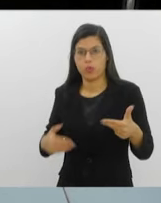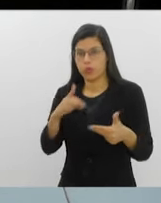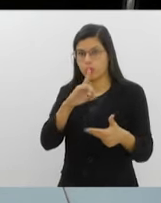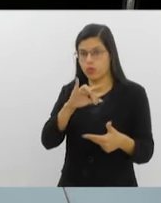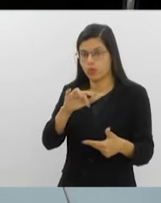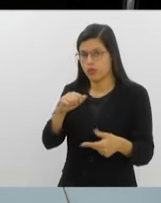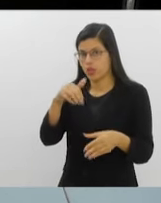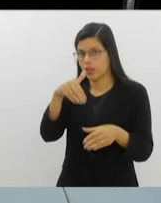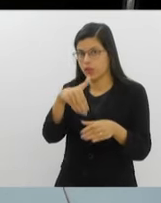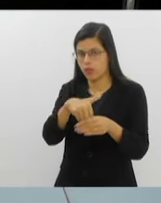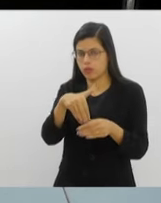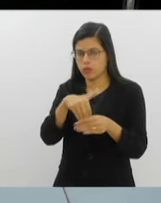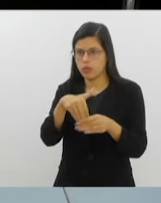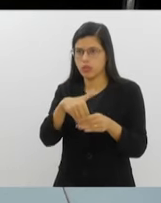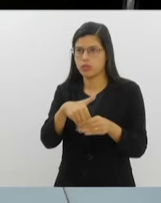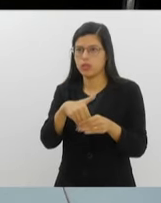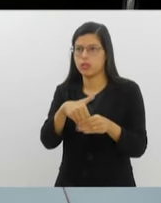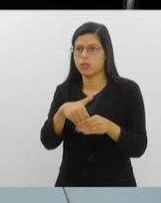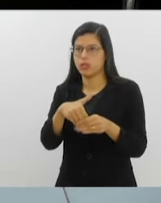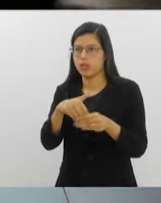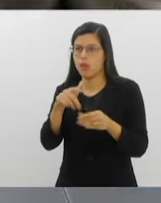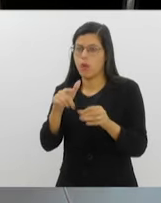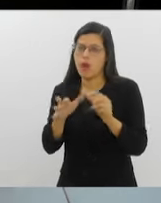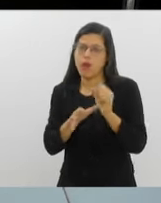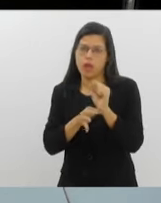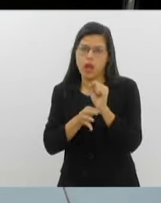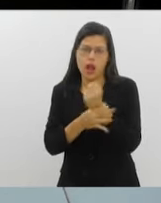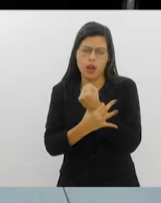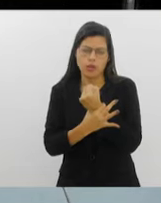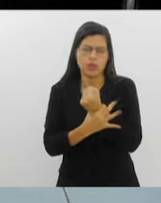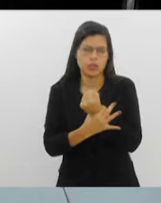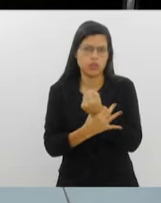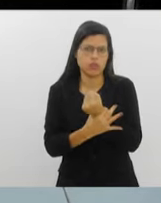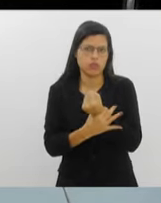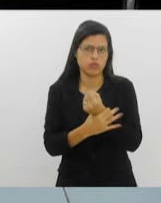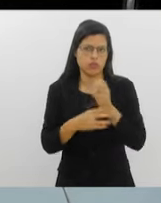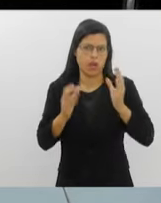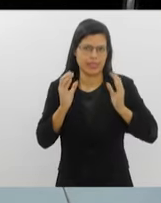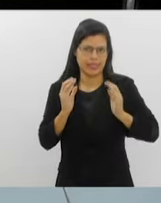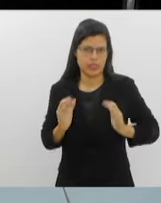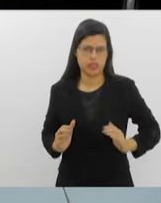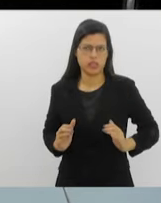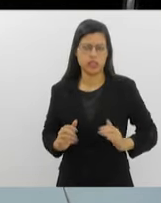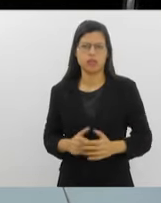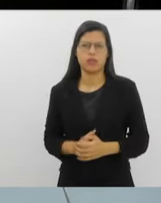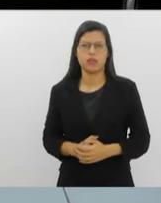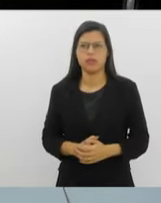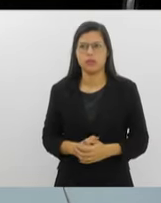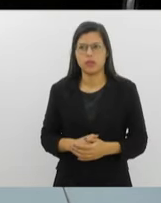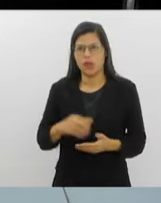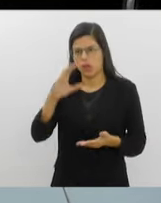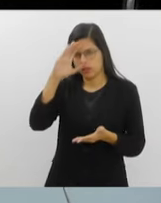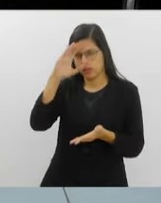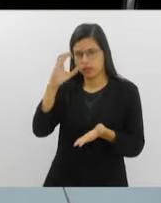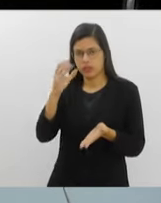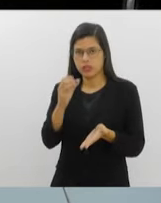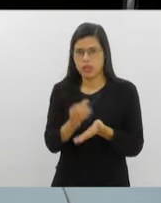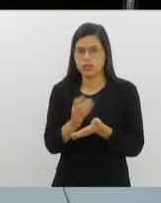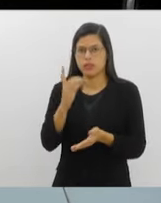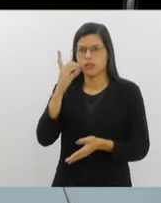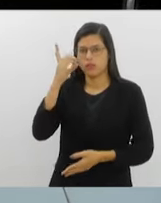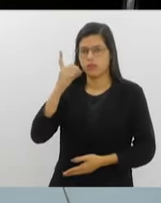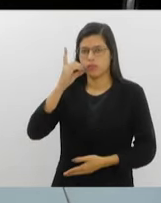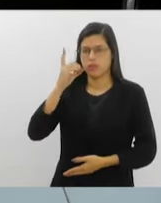é uma garantia da cidadania. Quem vai financiar? Então, esta tese, suscitada pela deputada